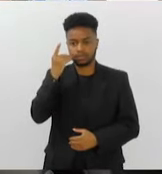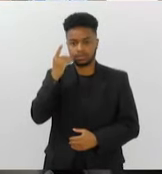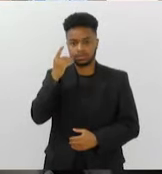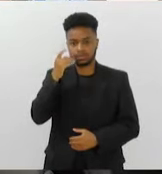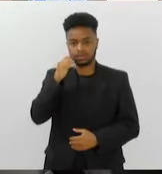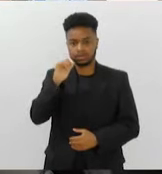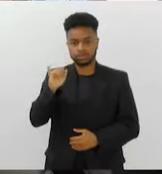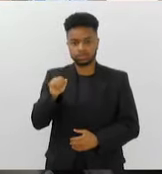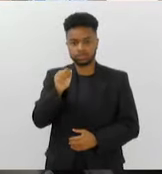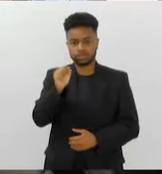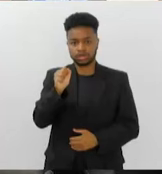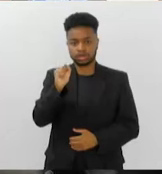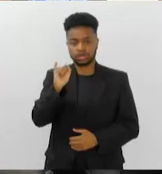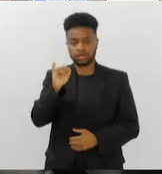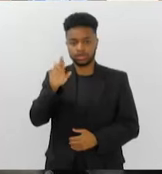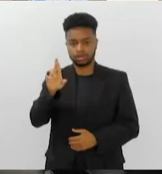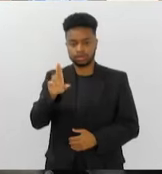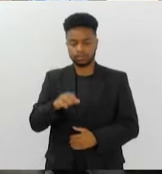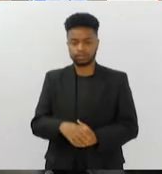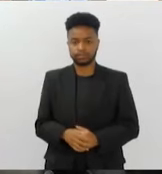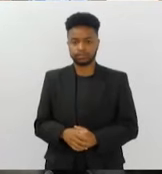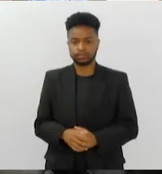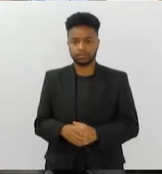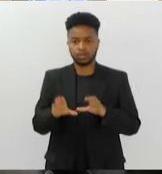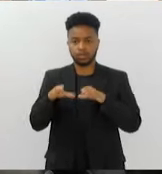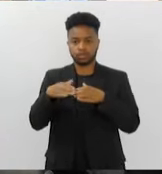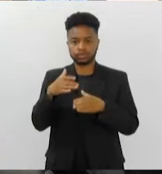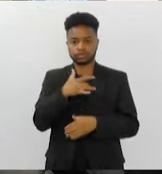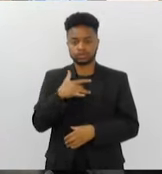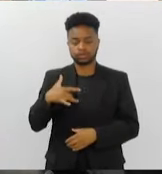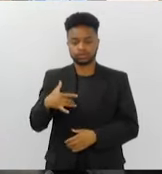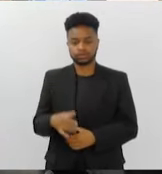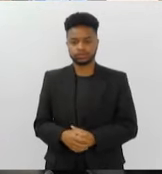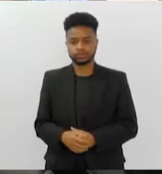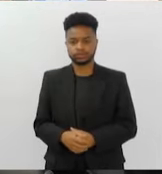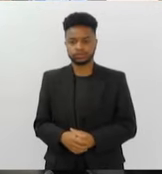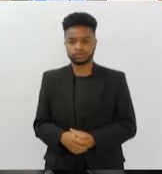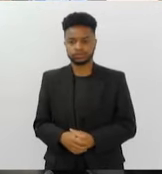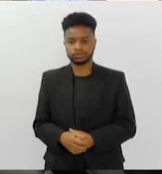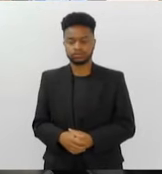Jair Bittencourt, por favor. Comissão de Saúde.